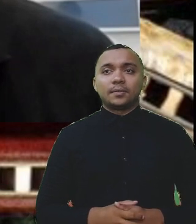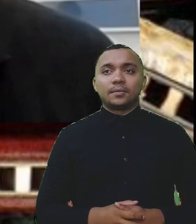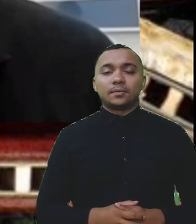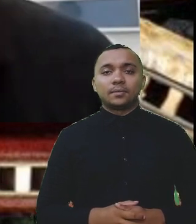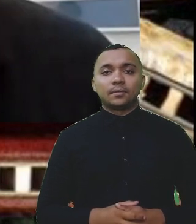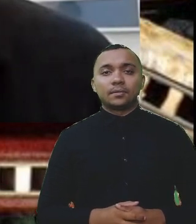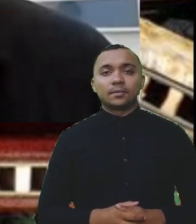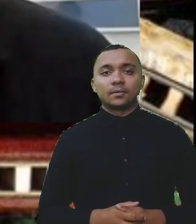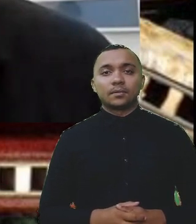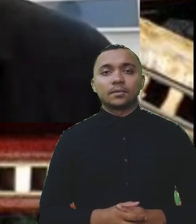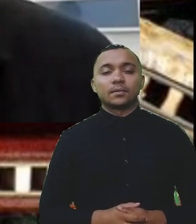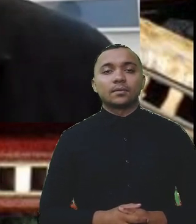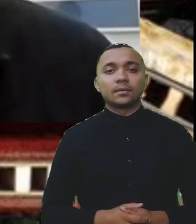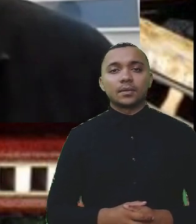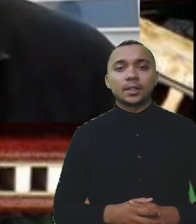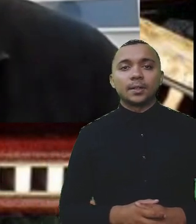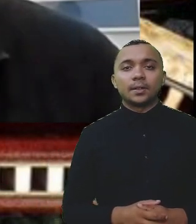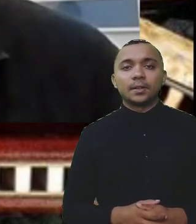Se chegasse